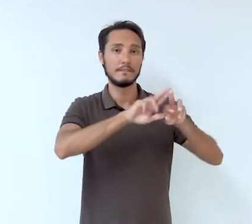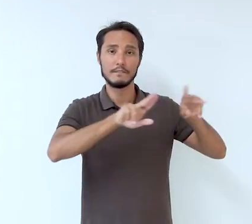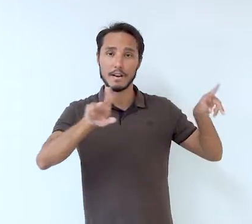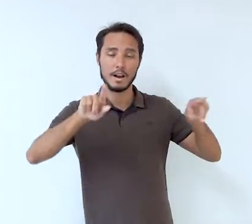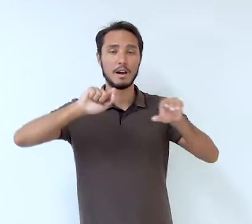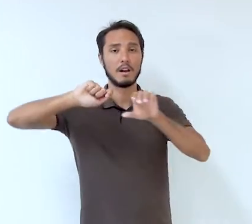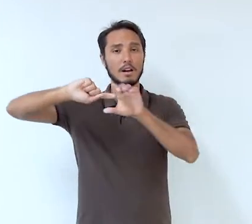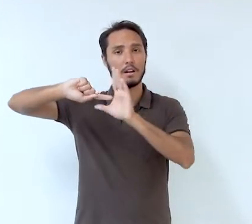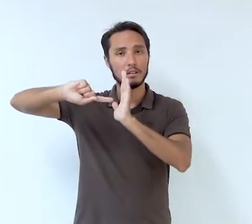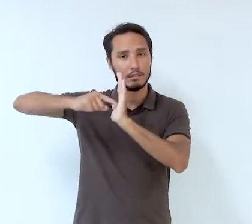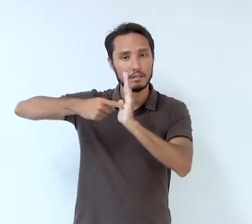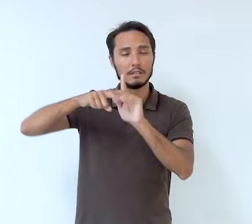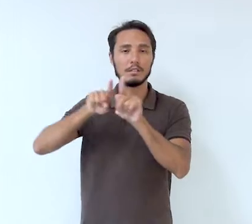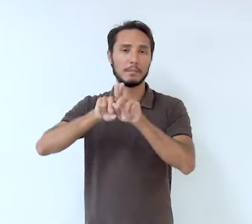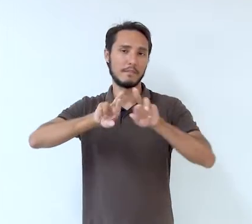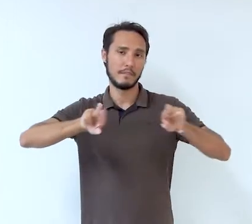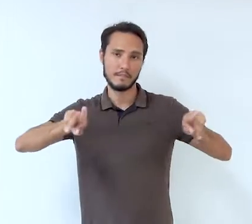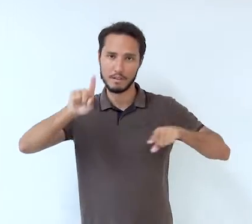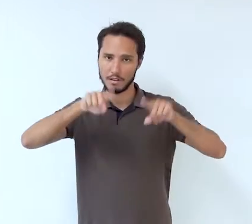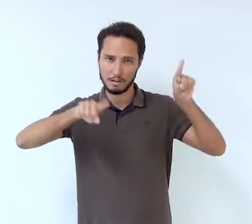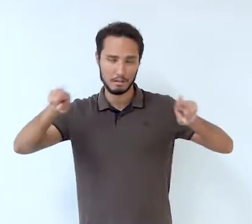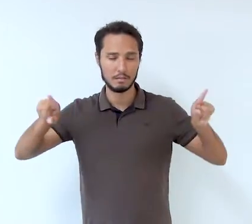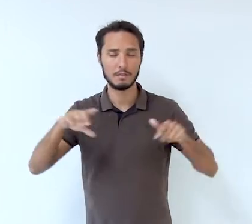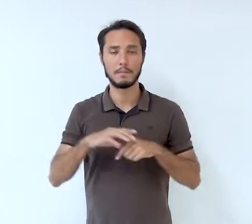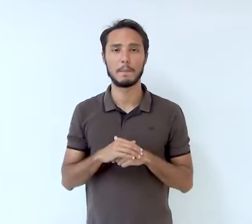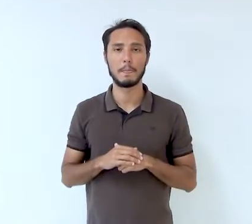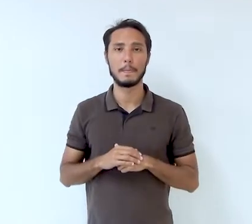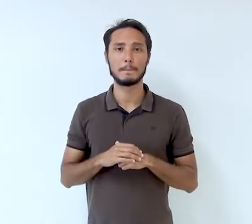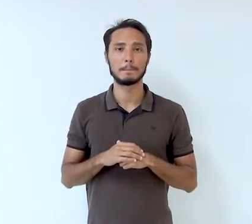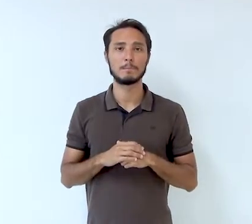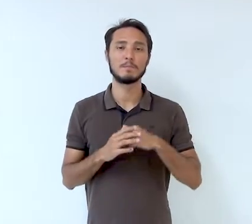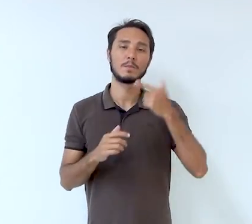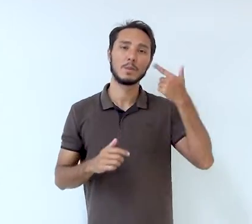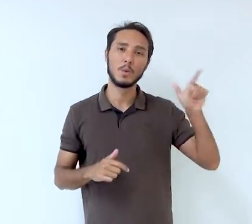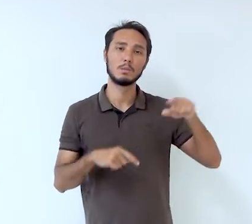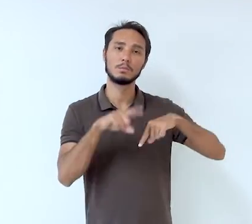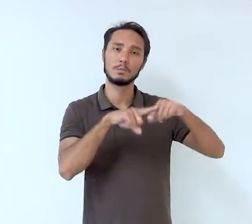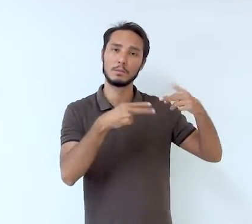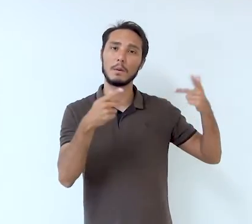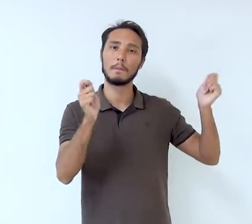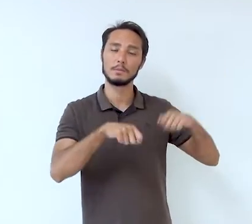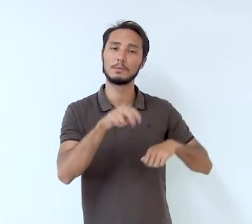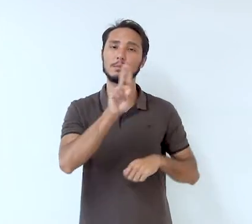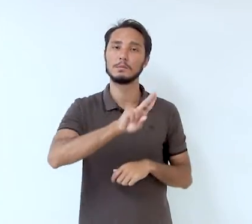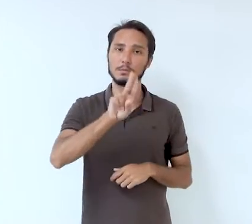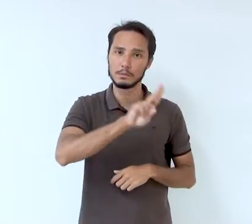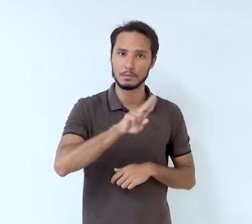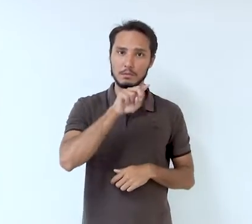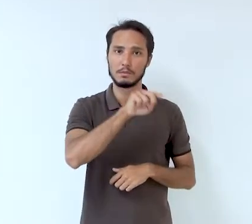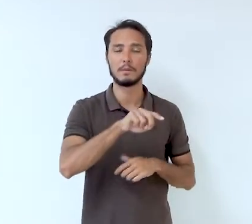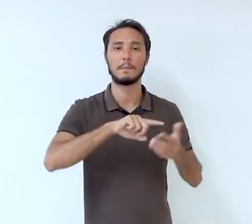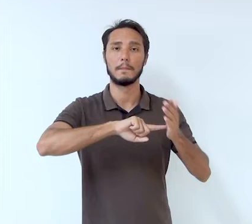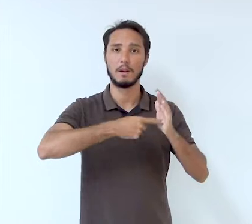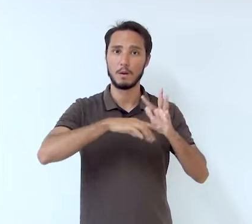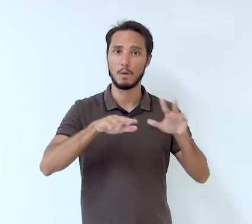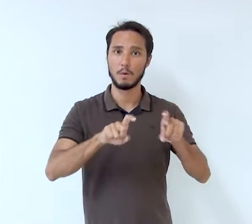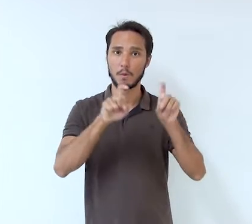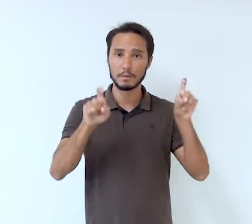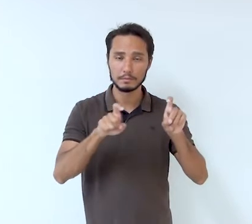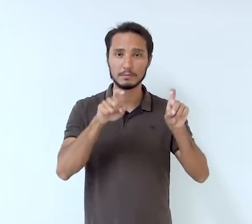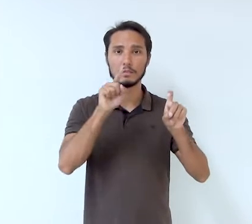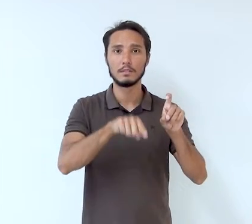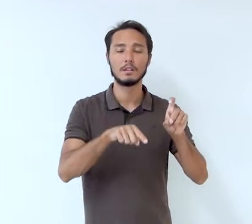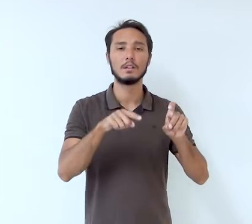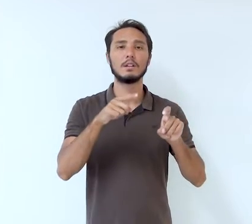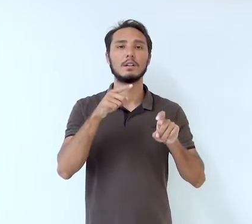vários tamanhos de chaves sextavadas. Outra ferramenta que pode ser utilizada na manutenção de